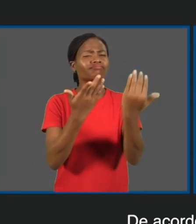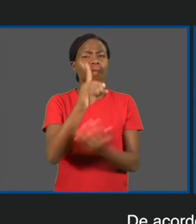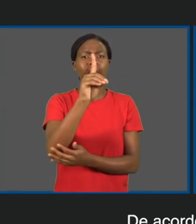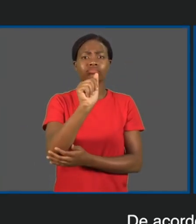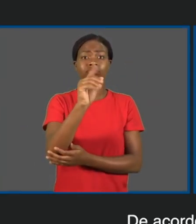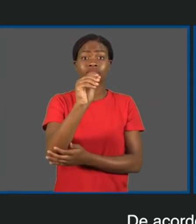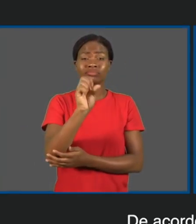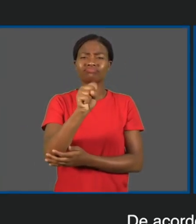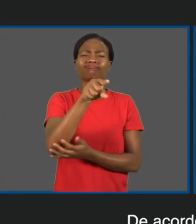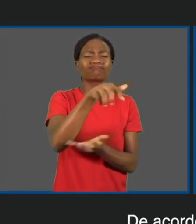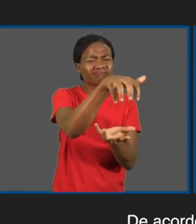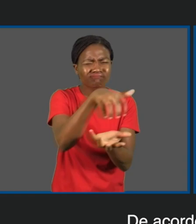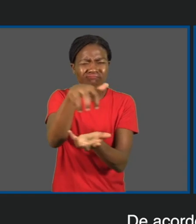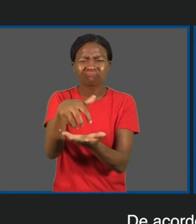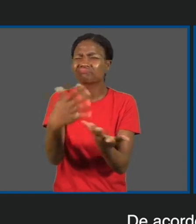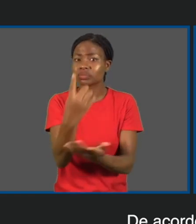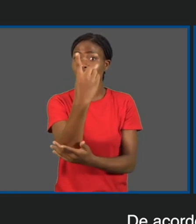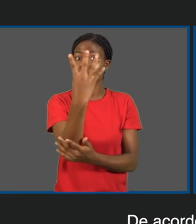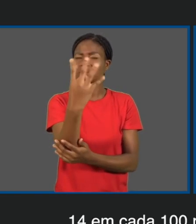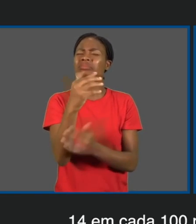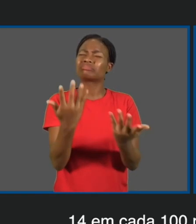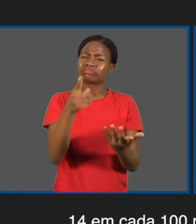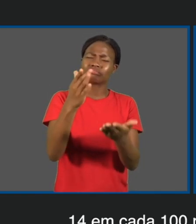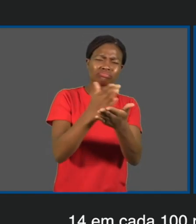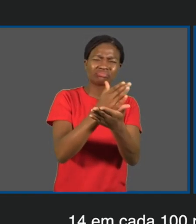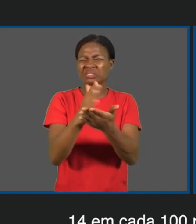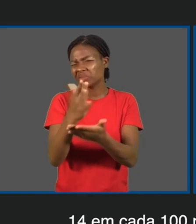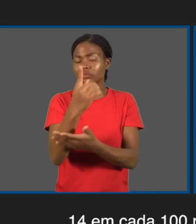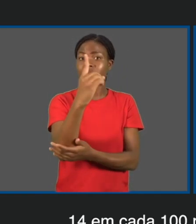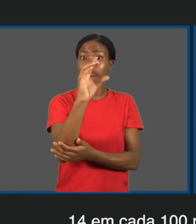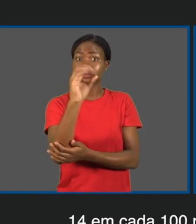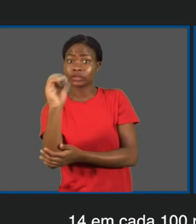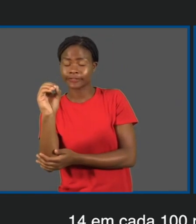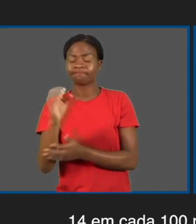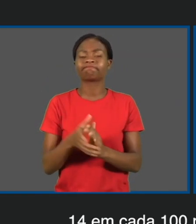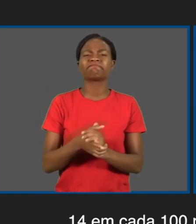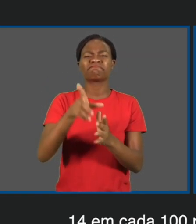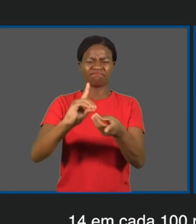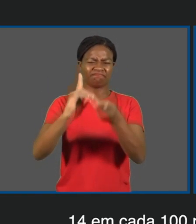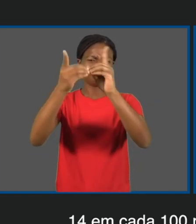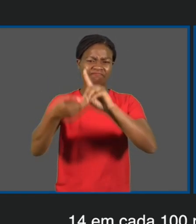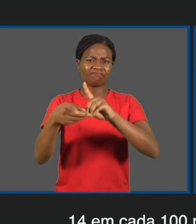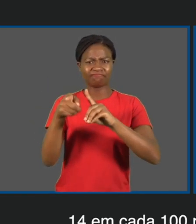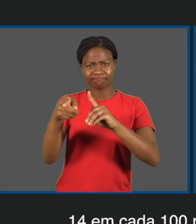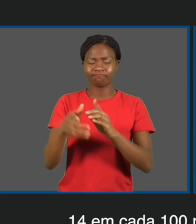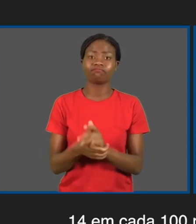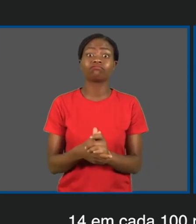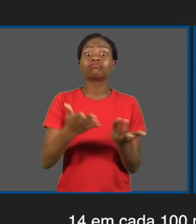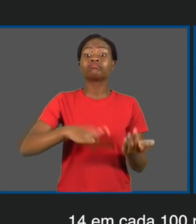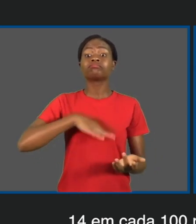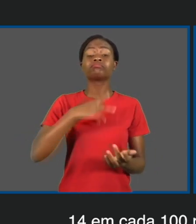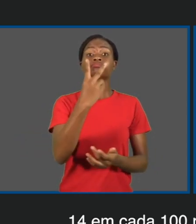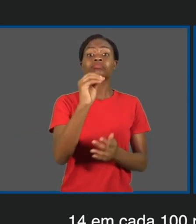De acordo com dados do Unicef 14 em cada 100 raparigas entre os 20 e 24 anos